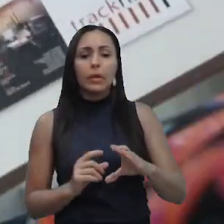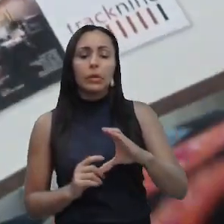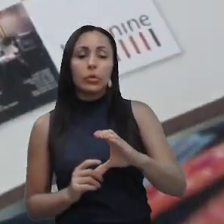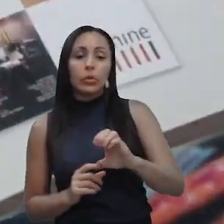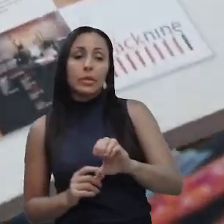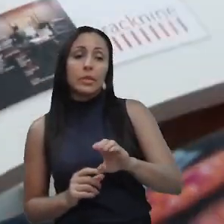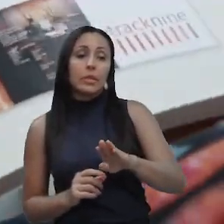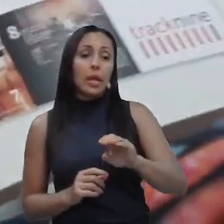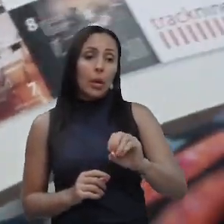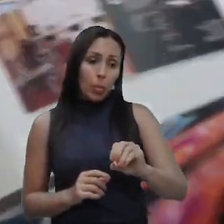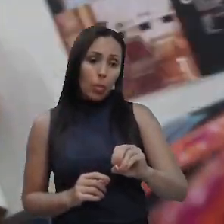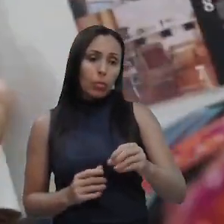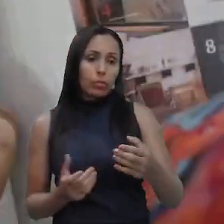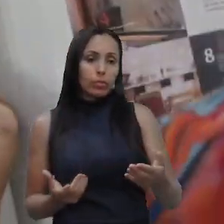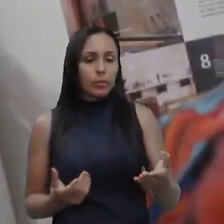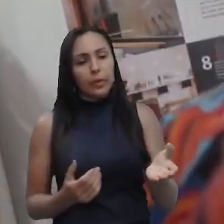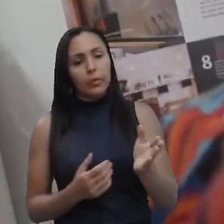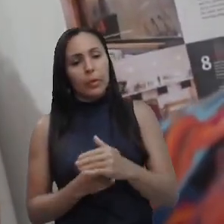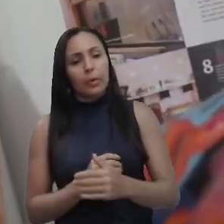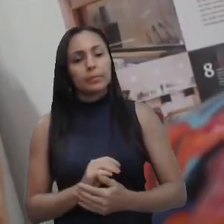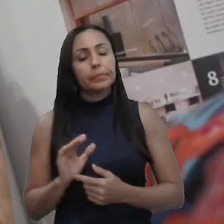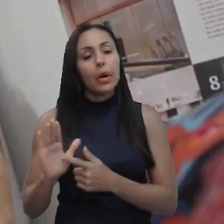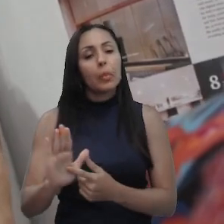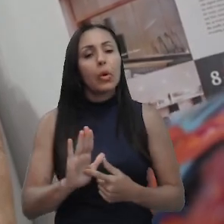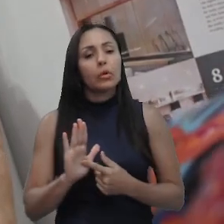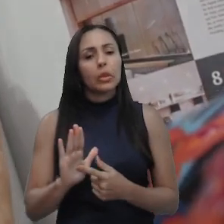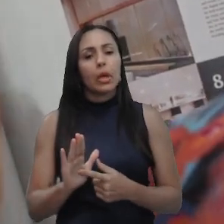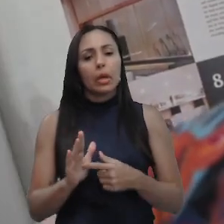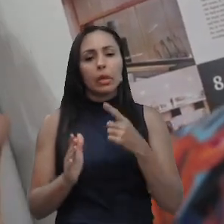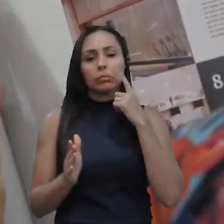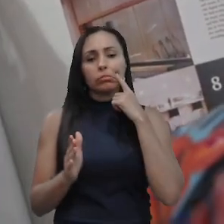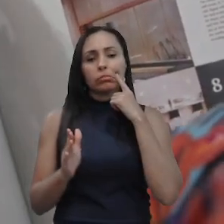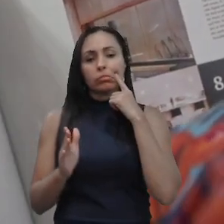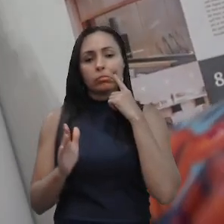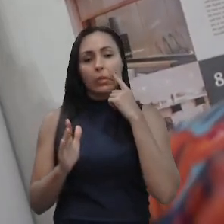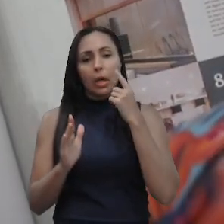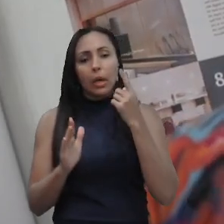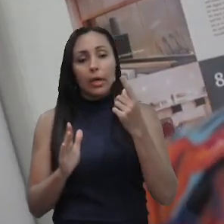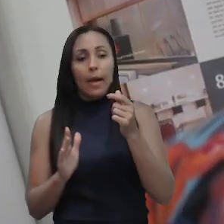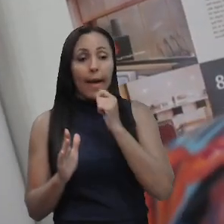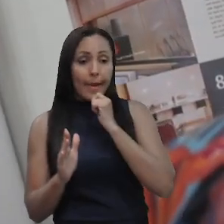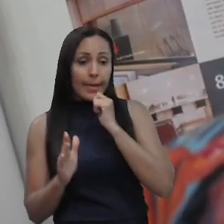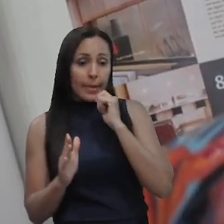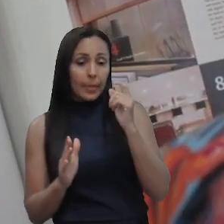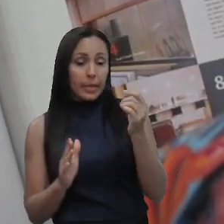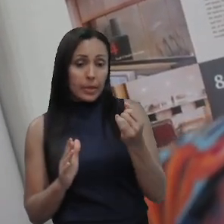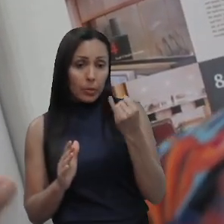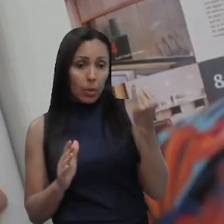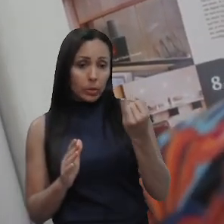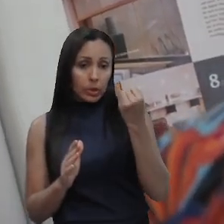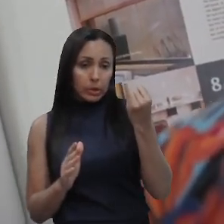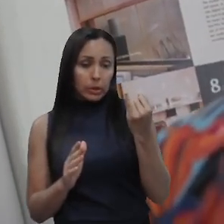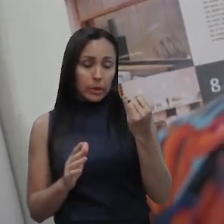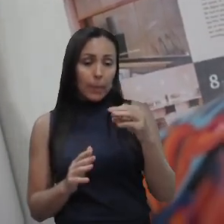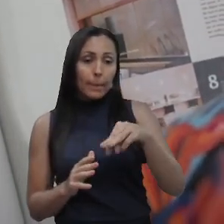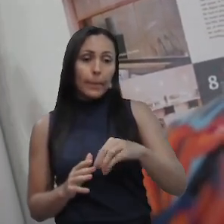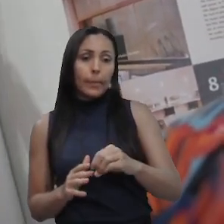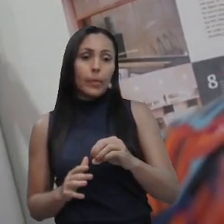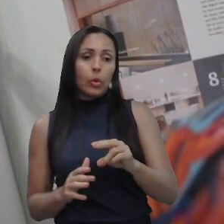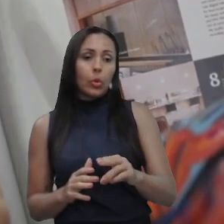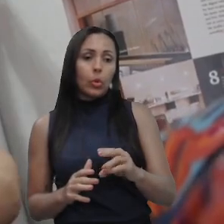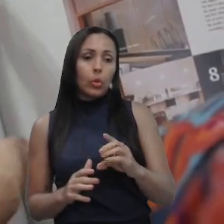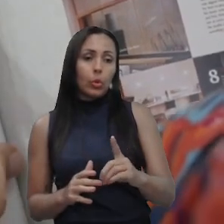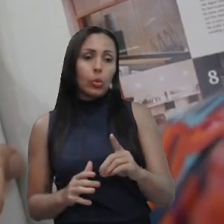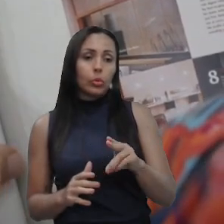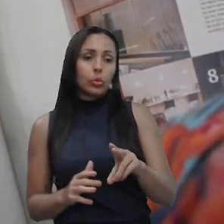parecido, né? Mas vamos lá. Mostrar aqui algumas aplicações ainda mais interessantes ao grid modular. A gente tem esses